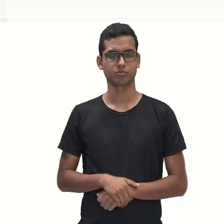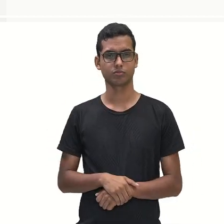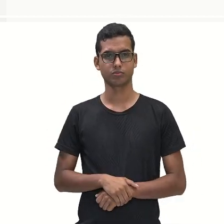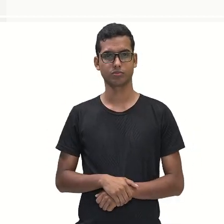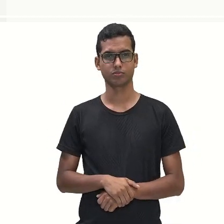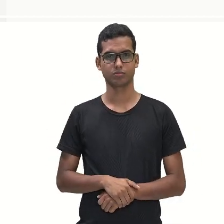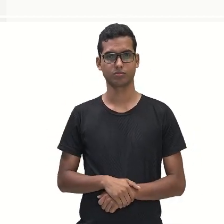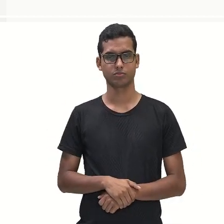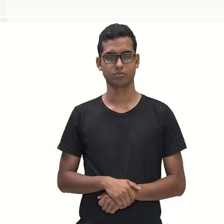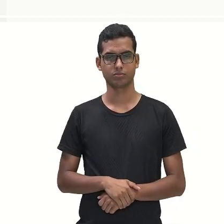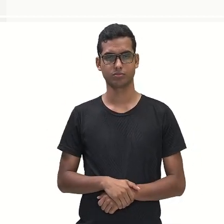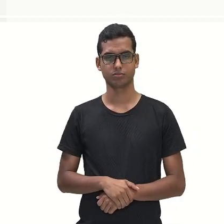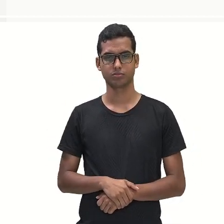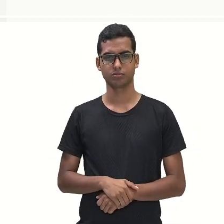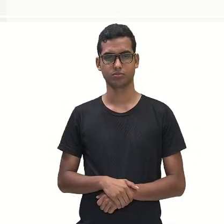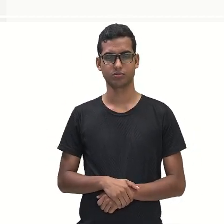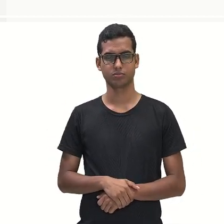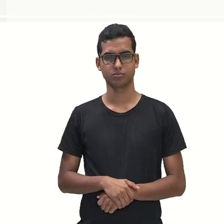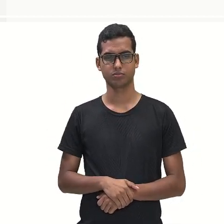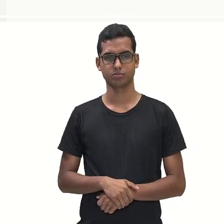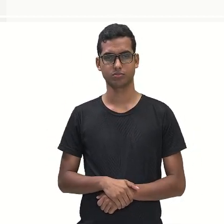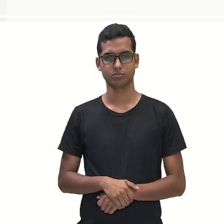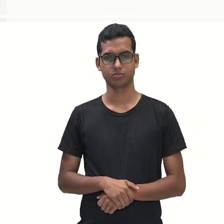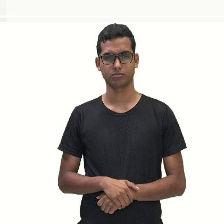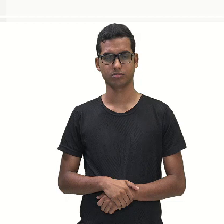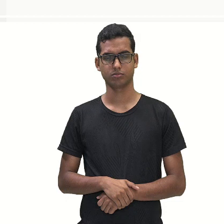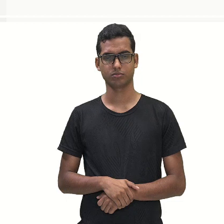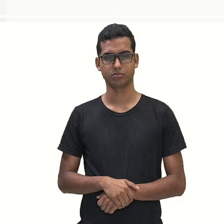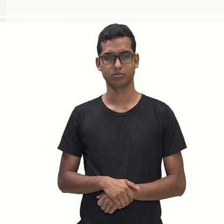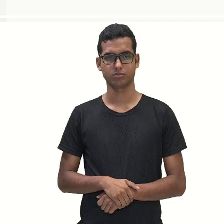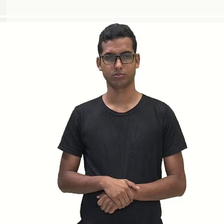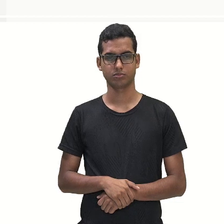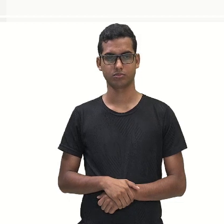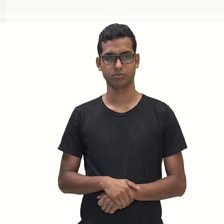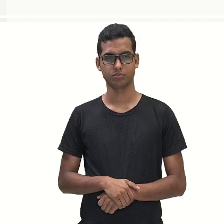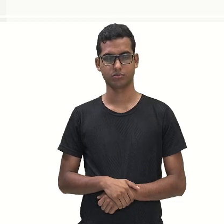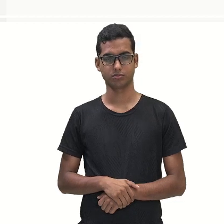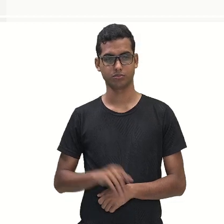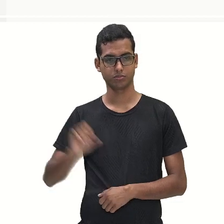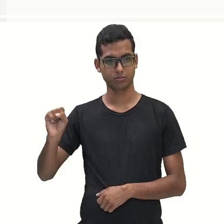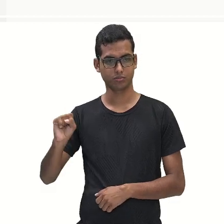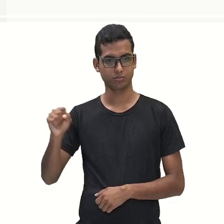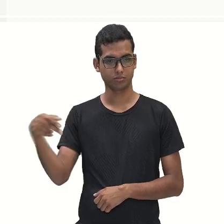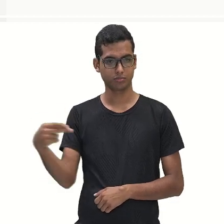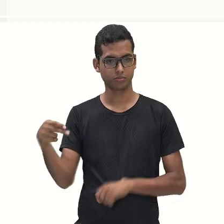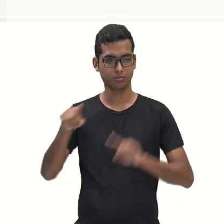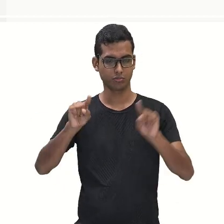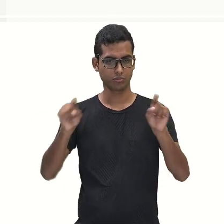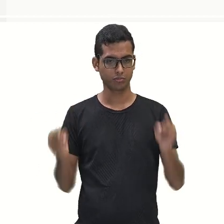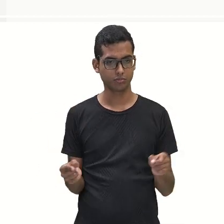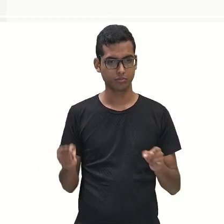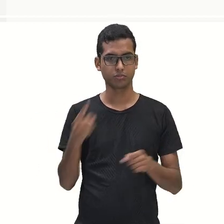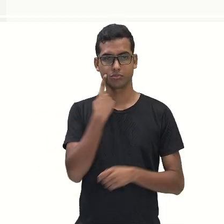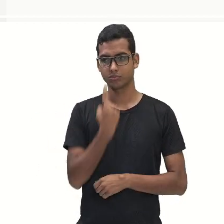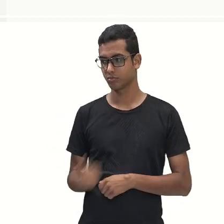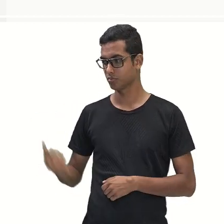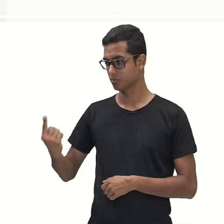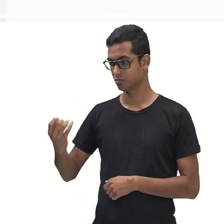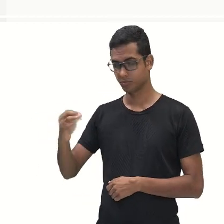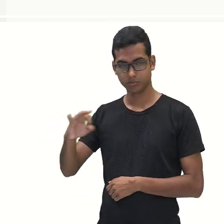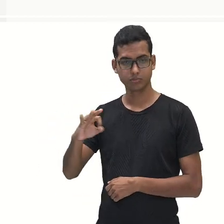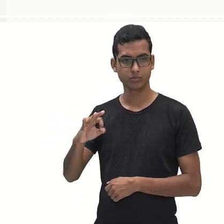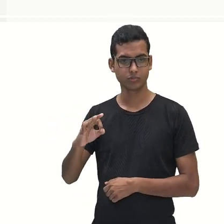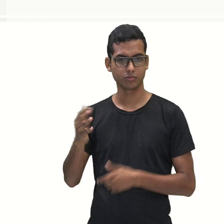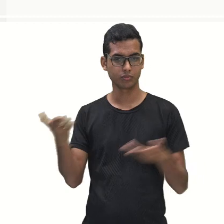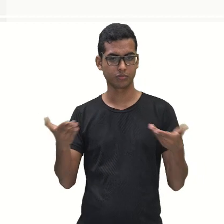dessa função polinomial do terceiro grau, a gente junta os 3 resultados, né? As 3 raízes. Então aqui,